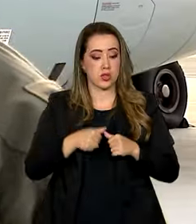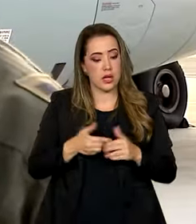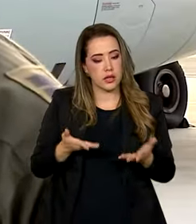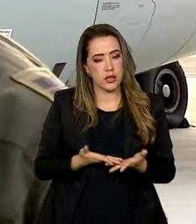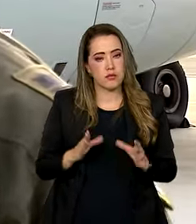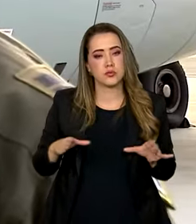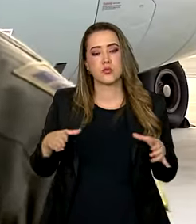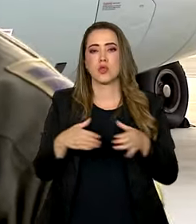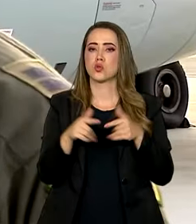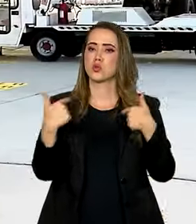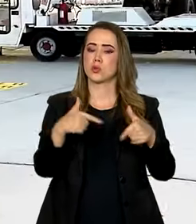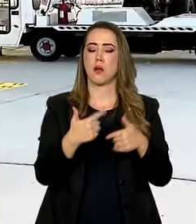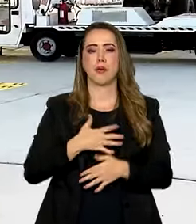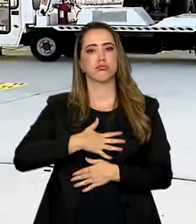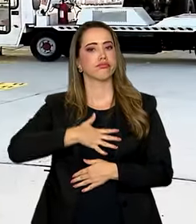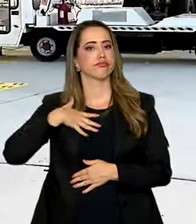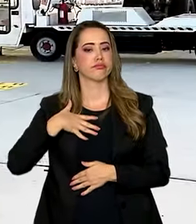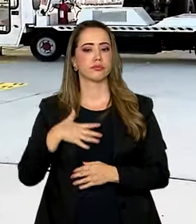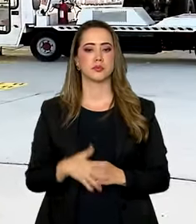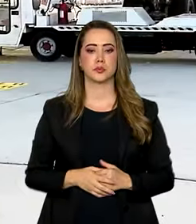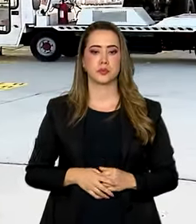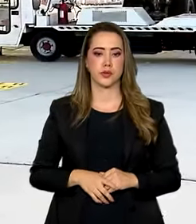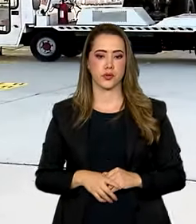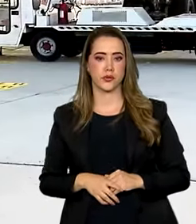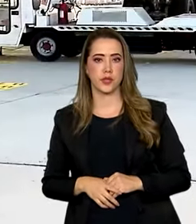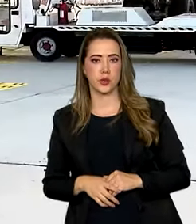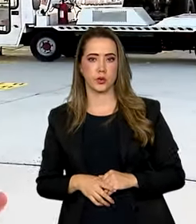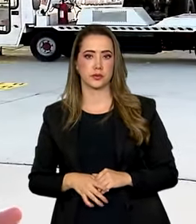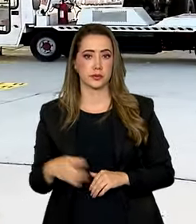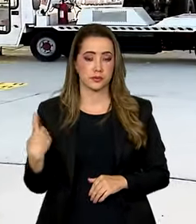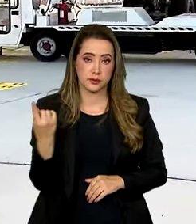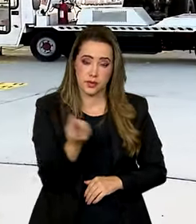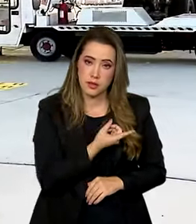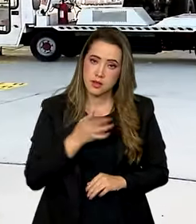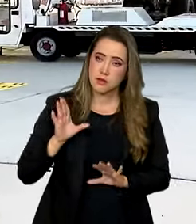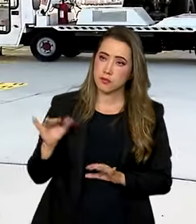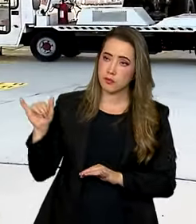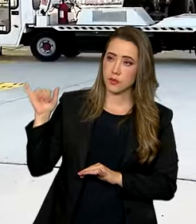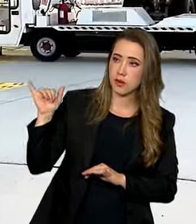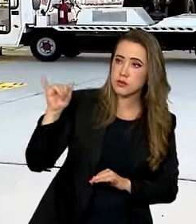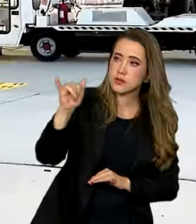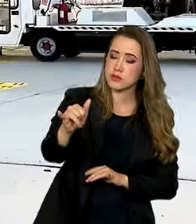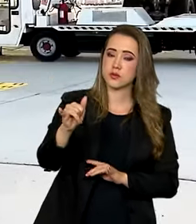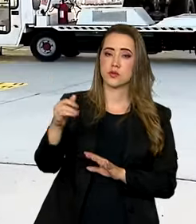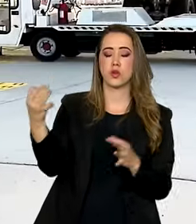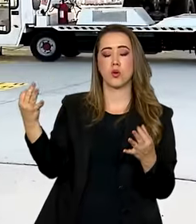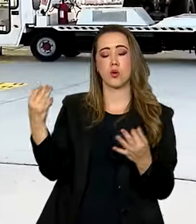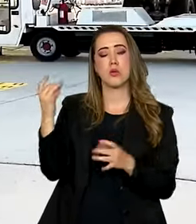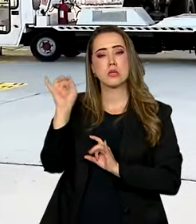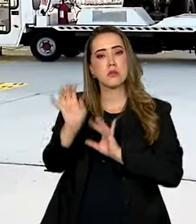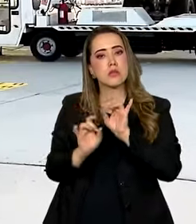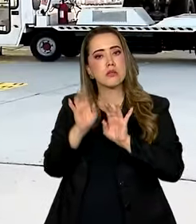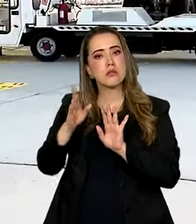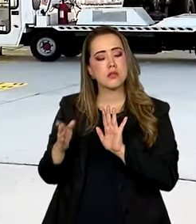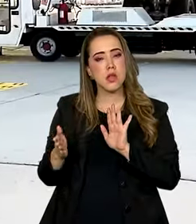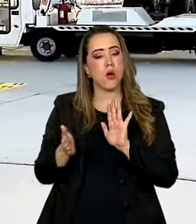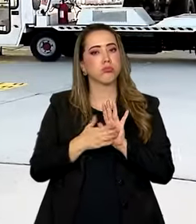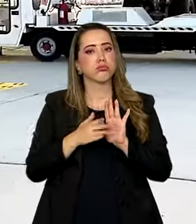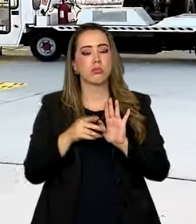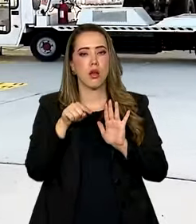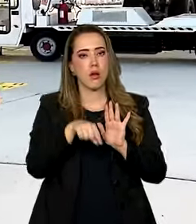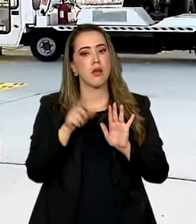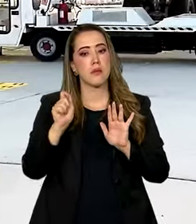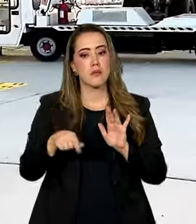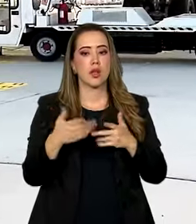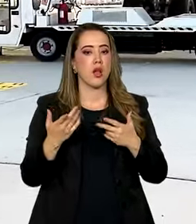parte dessa equipe com muito orgulho. Esses voos têm uma característica especial. Na verdade, eles partem daqui de Roma para o Brasil. Pode